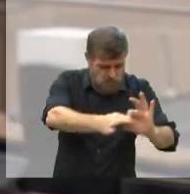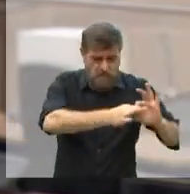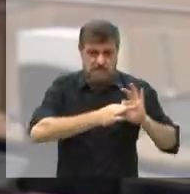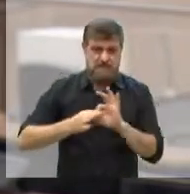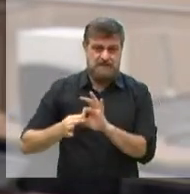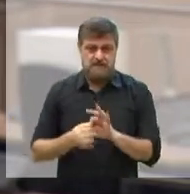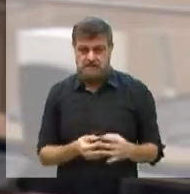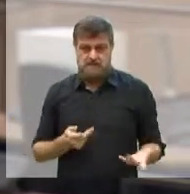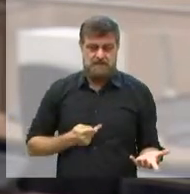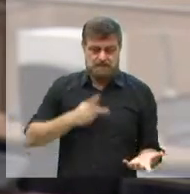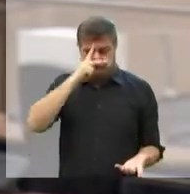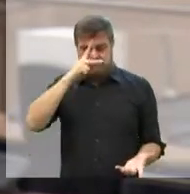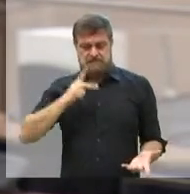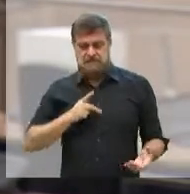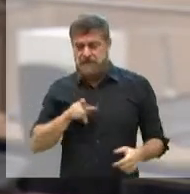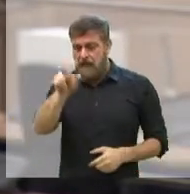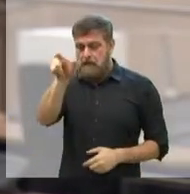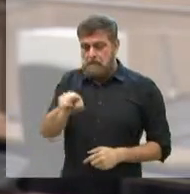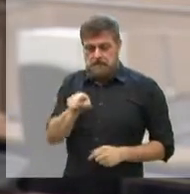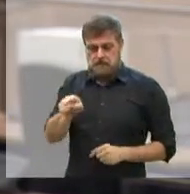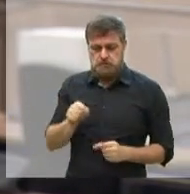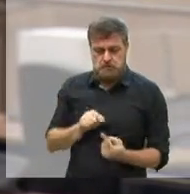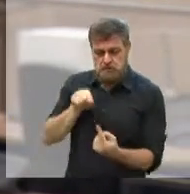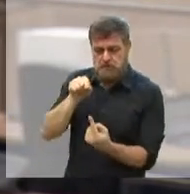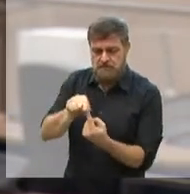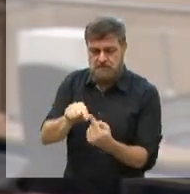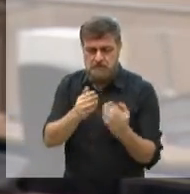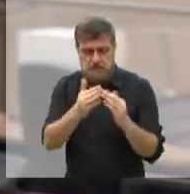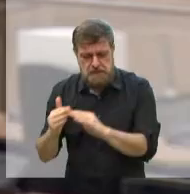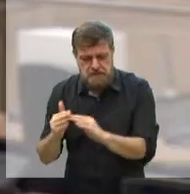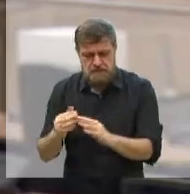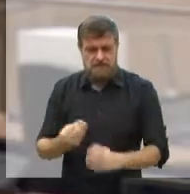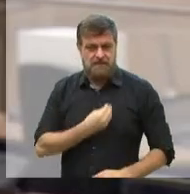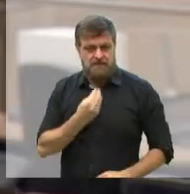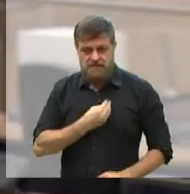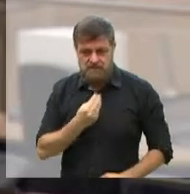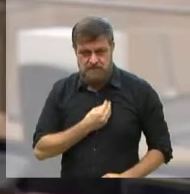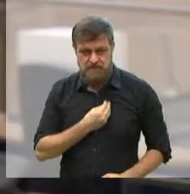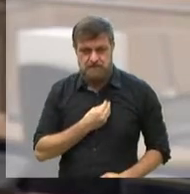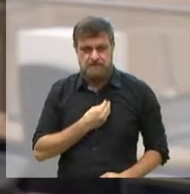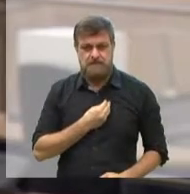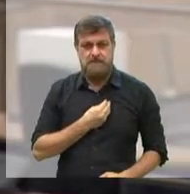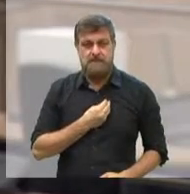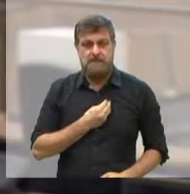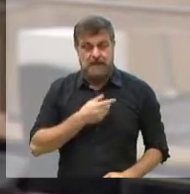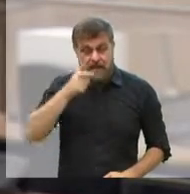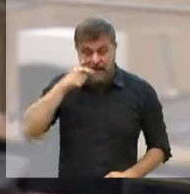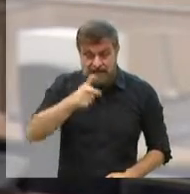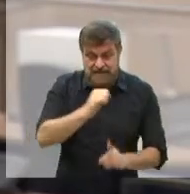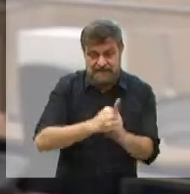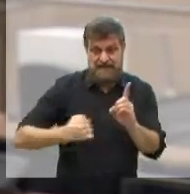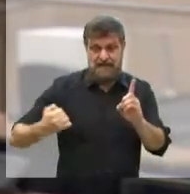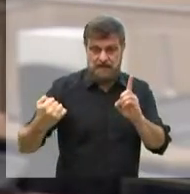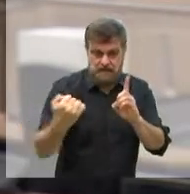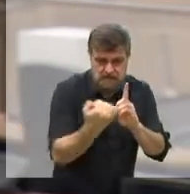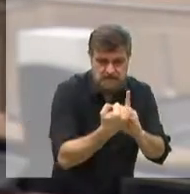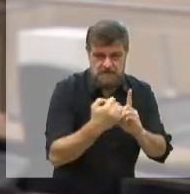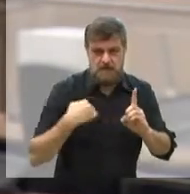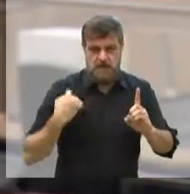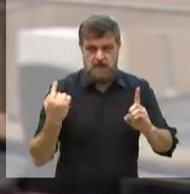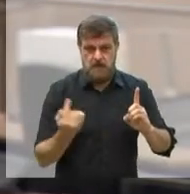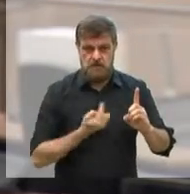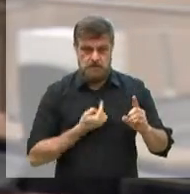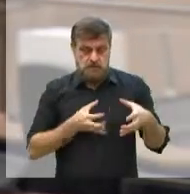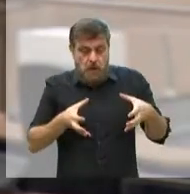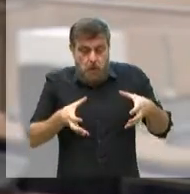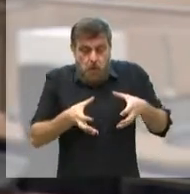é interesse apenas do cidadão que vive na favela ou dentro da comunidade. É interesse da sociedade, nós somos um